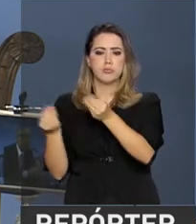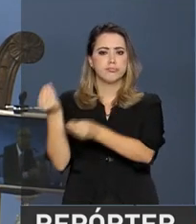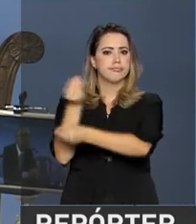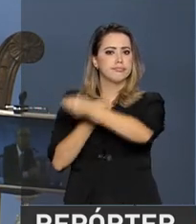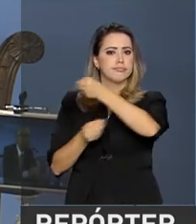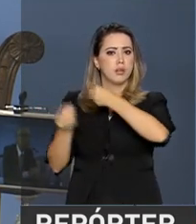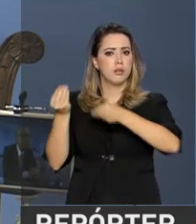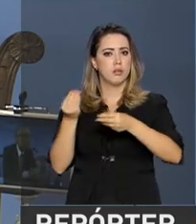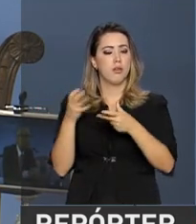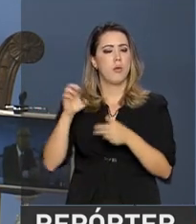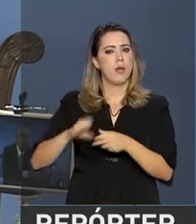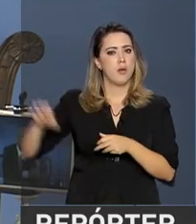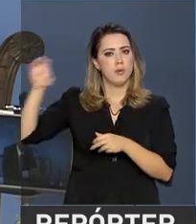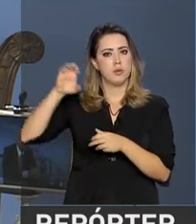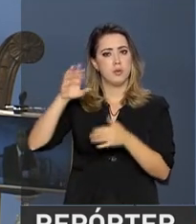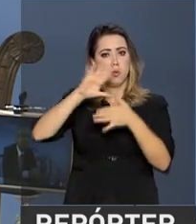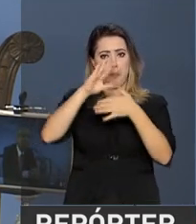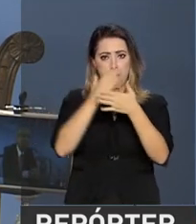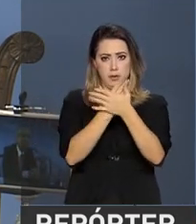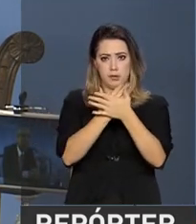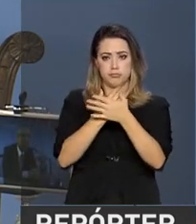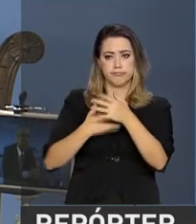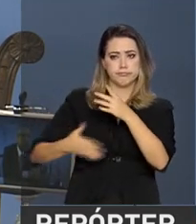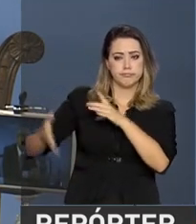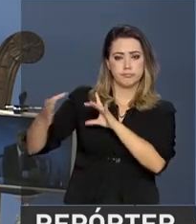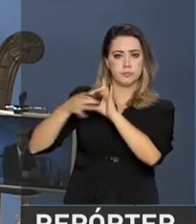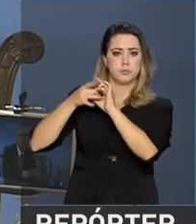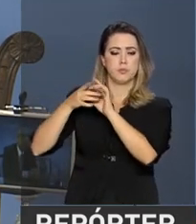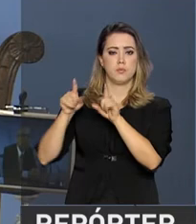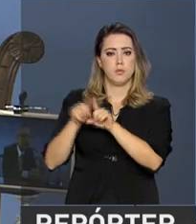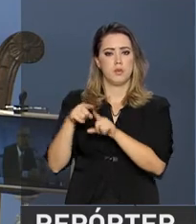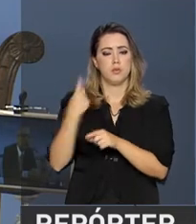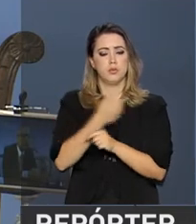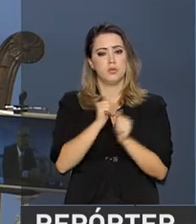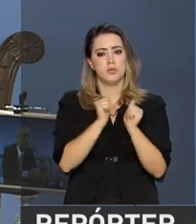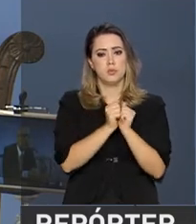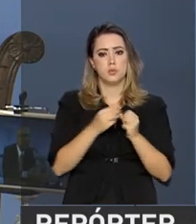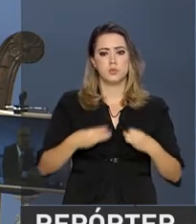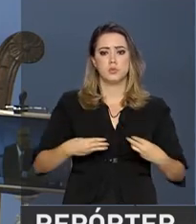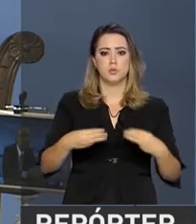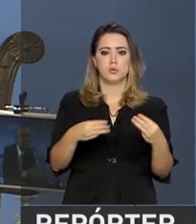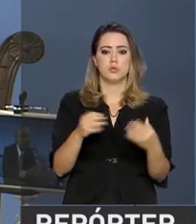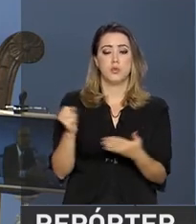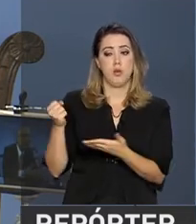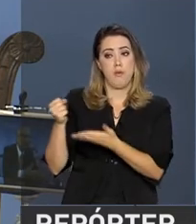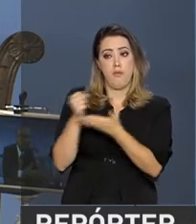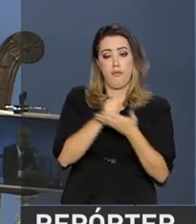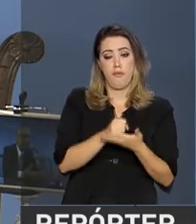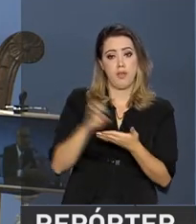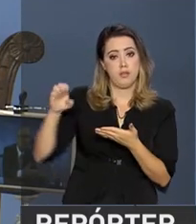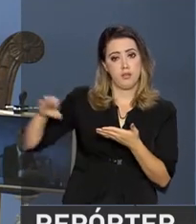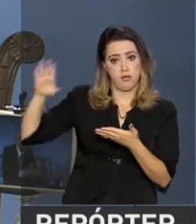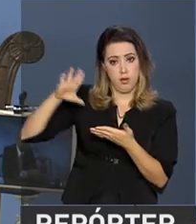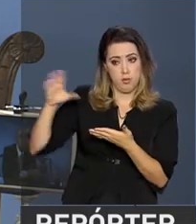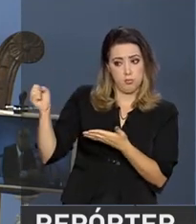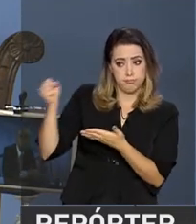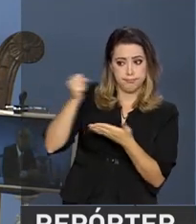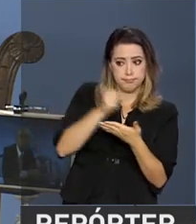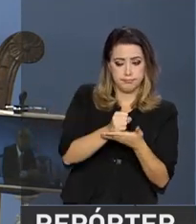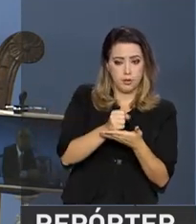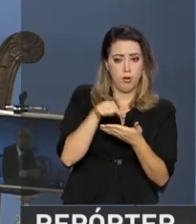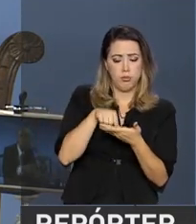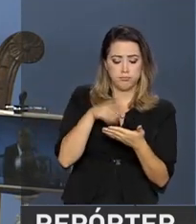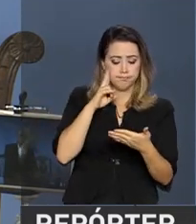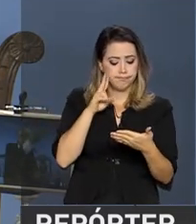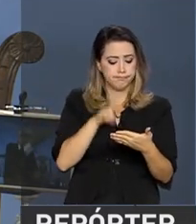conjunto com os outros ministérios, MIDIC, MAPA, etc., analisando a oferta europeia para saber se ela é